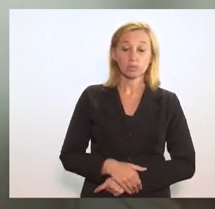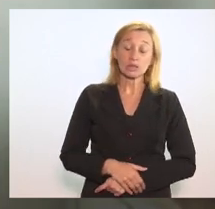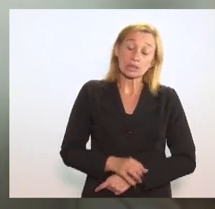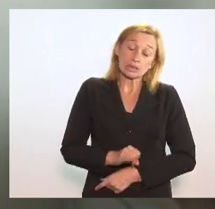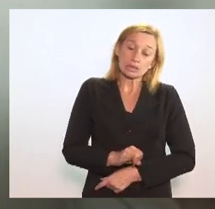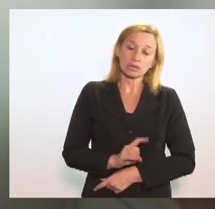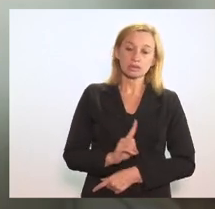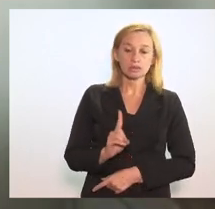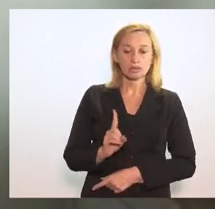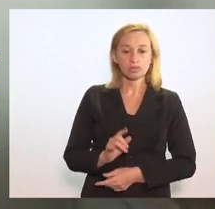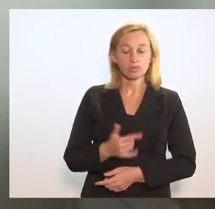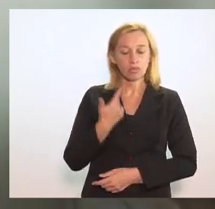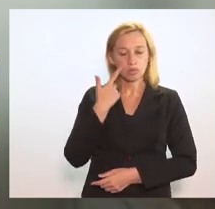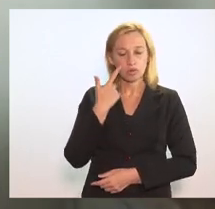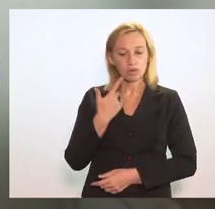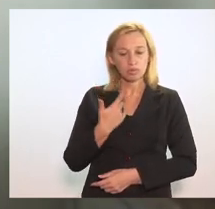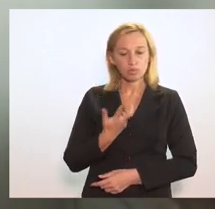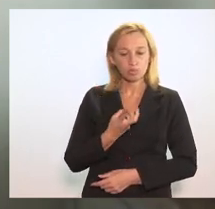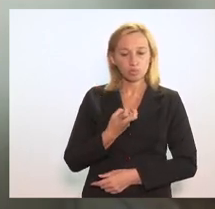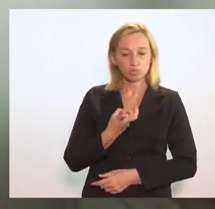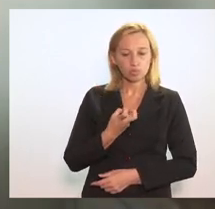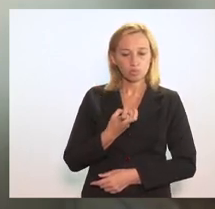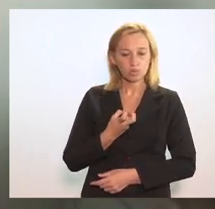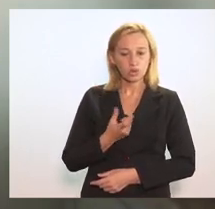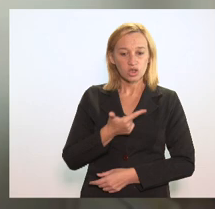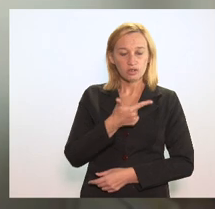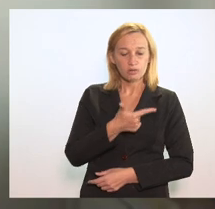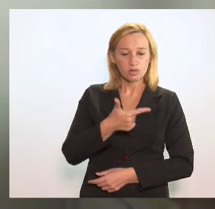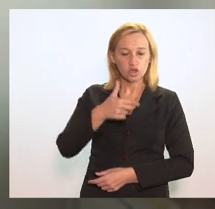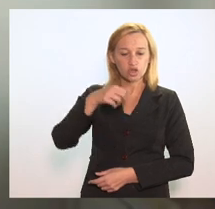não, vejamos.